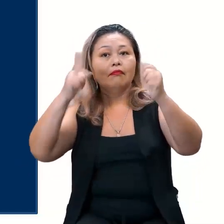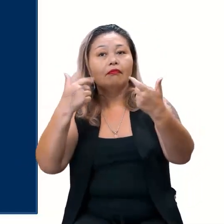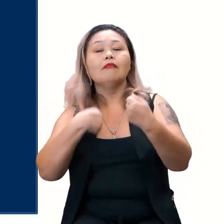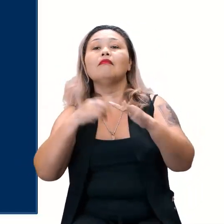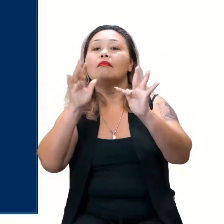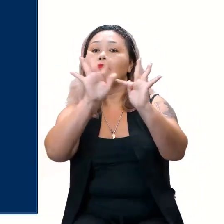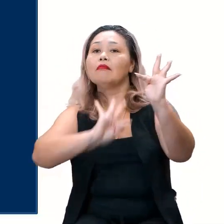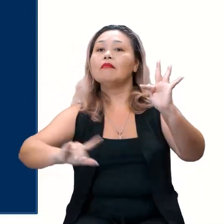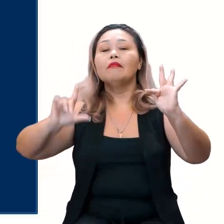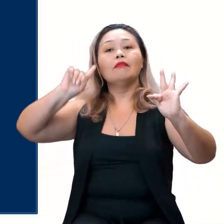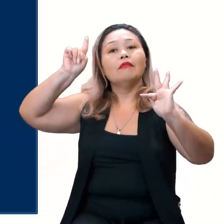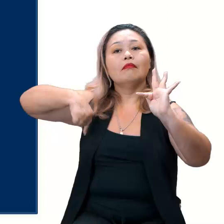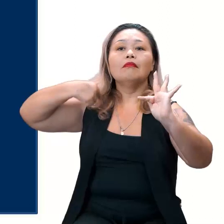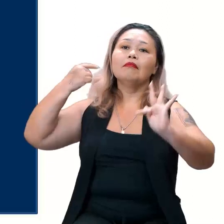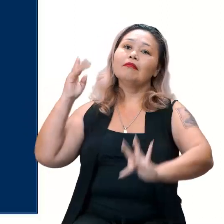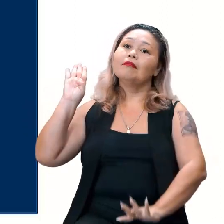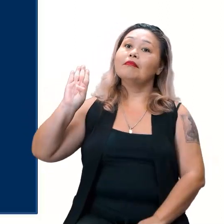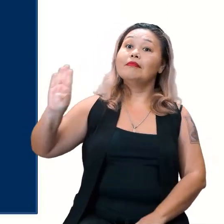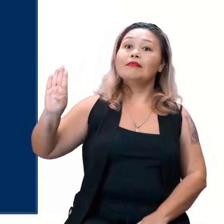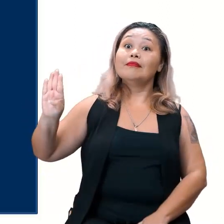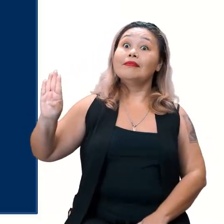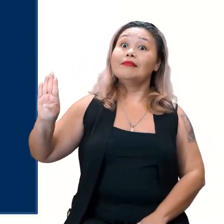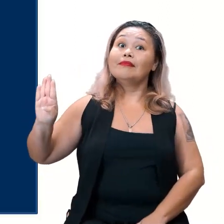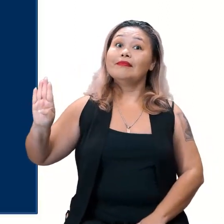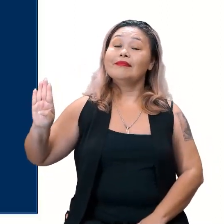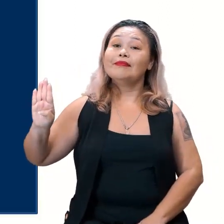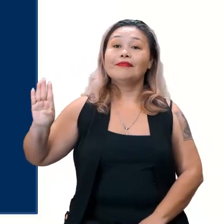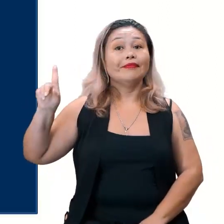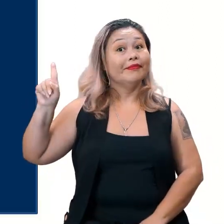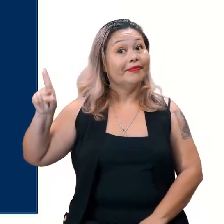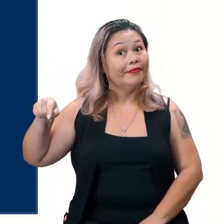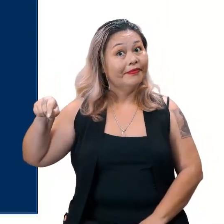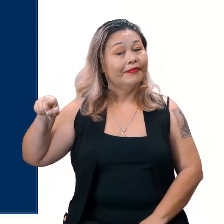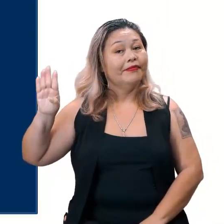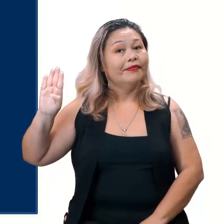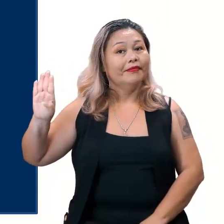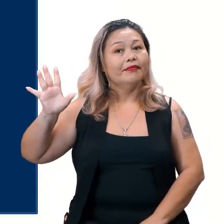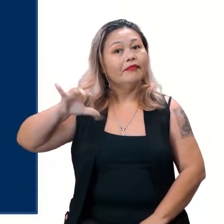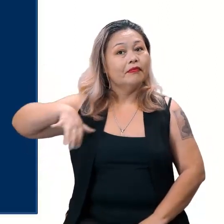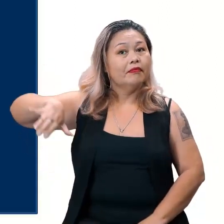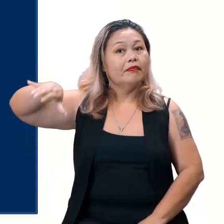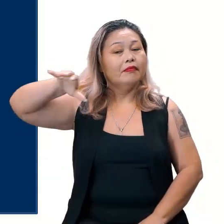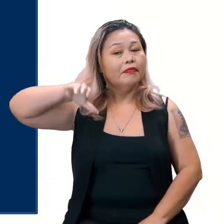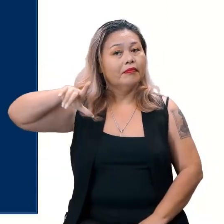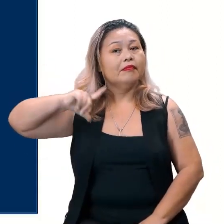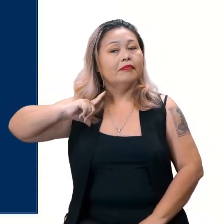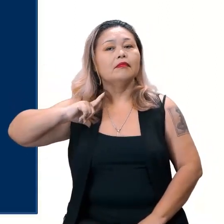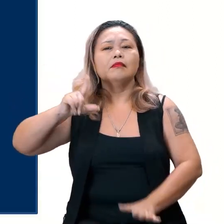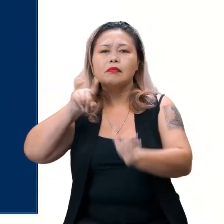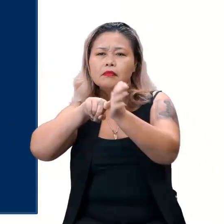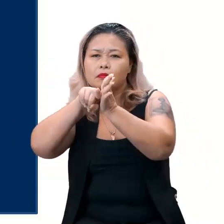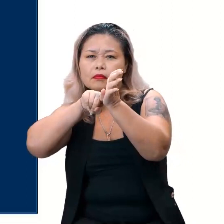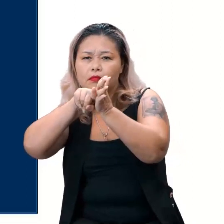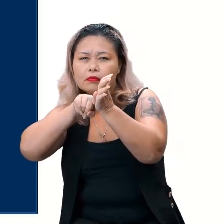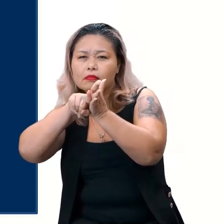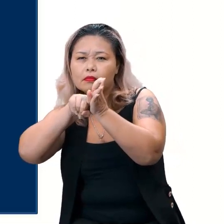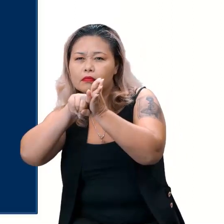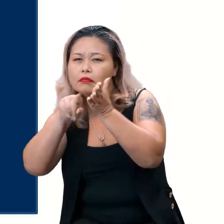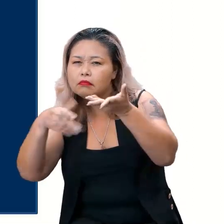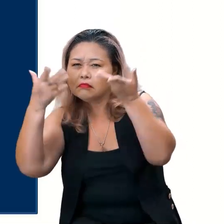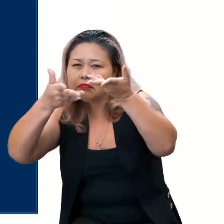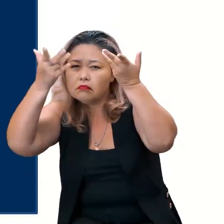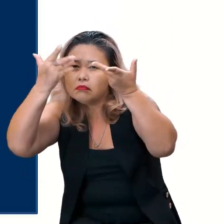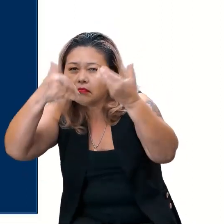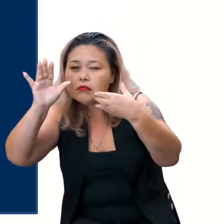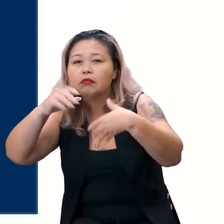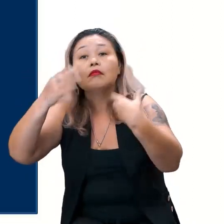com certeza, é o B, né, gente? Olha aí, a parte conceitual, a gente tá investigando, instigando vocês a compreender